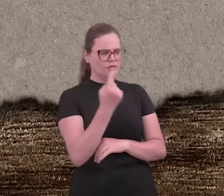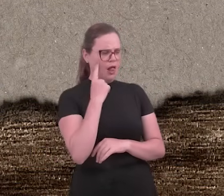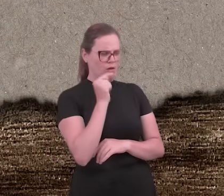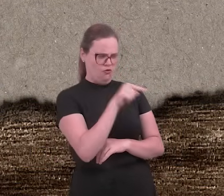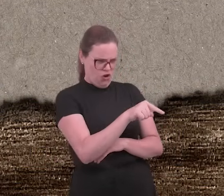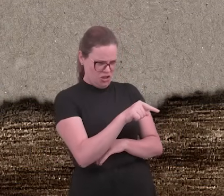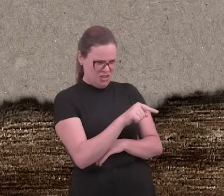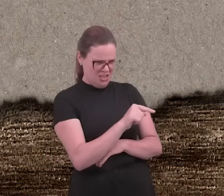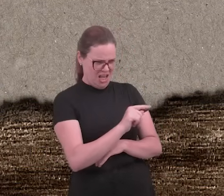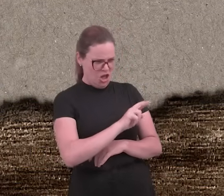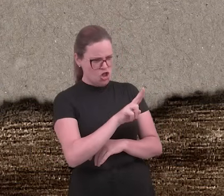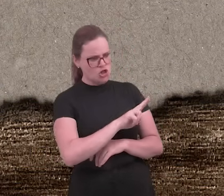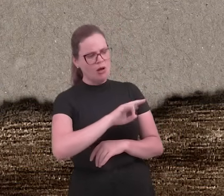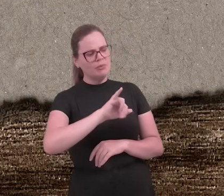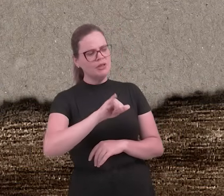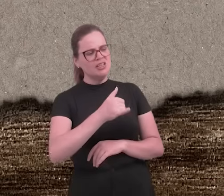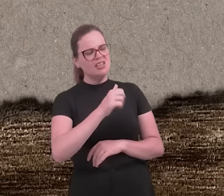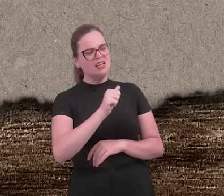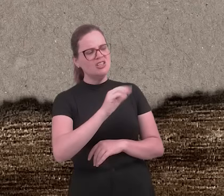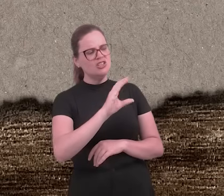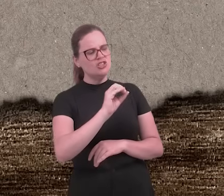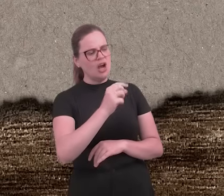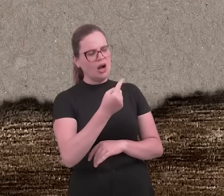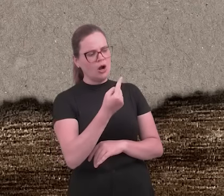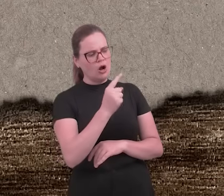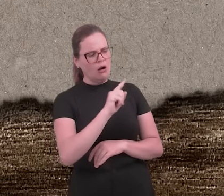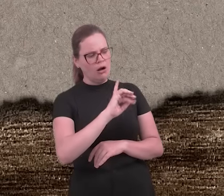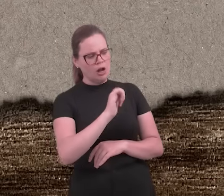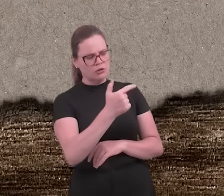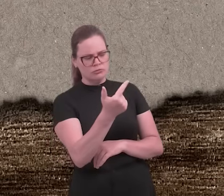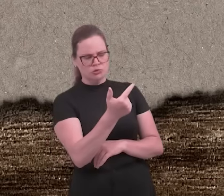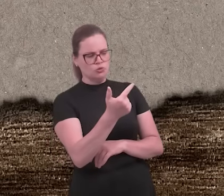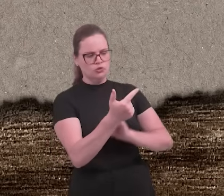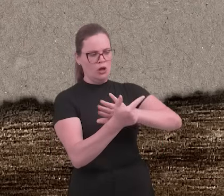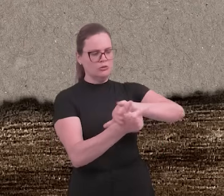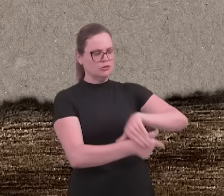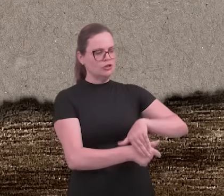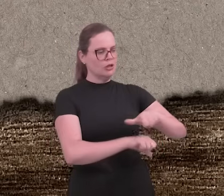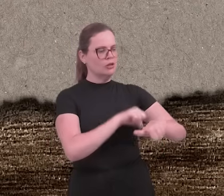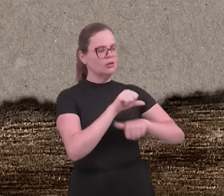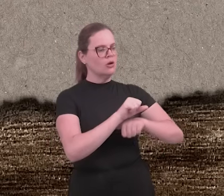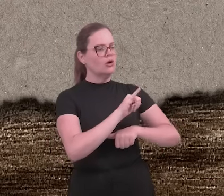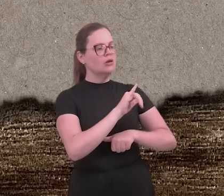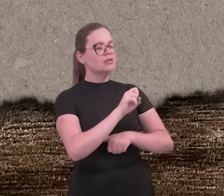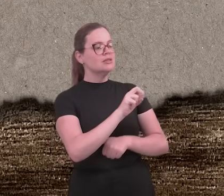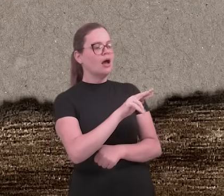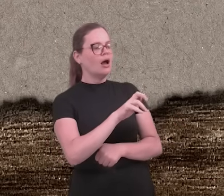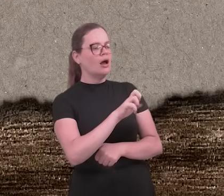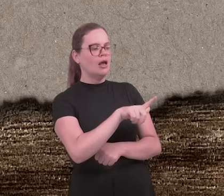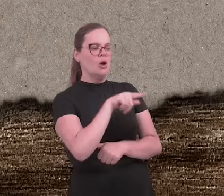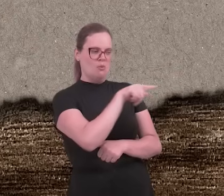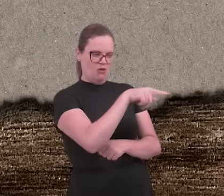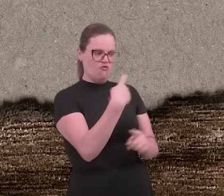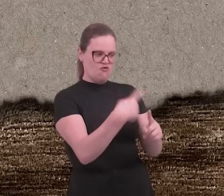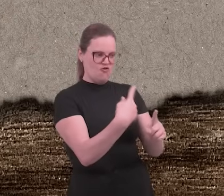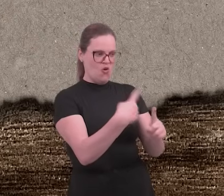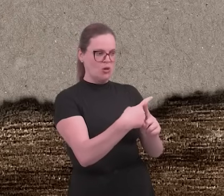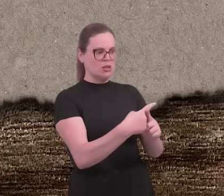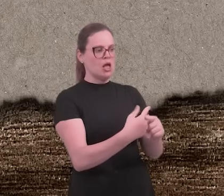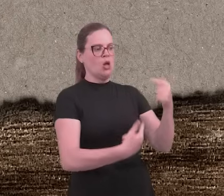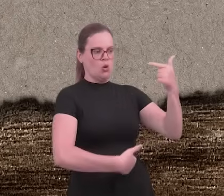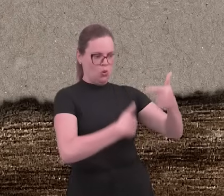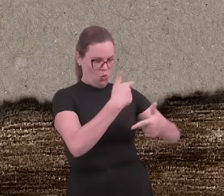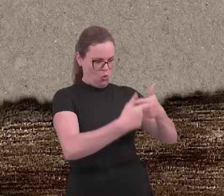Não se chamará mais o teu nome Jacó, mas Israel, pois como príncipe lutaste